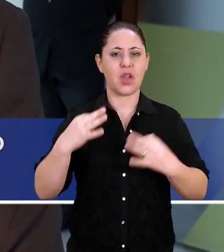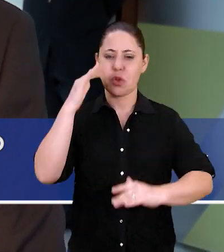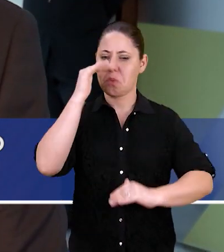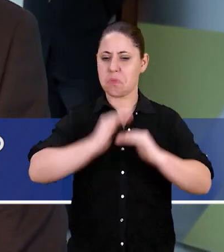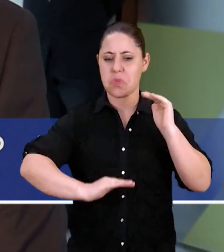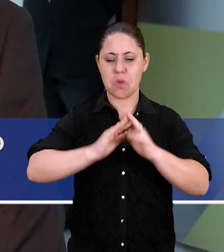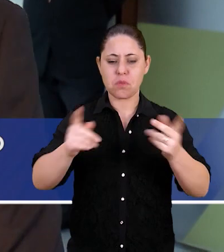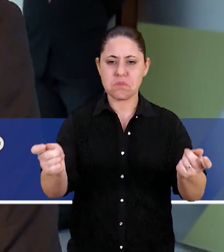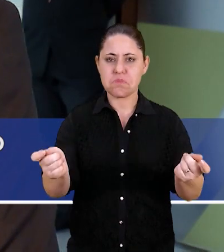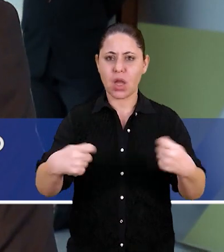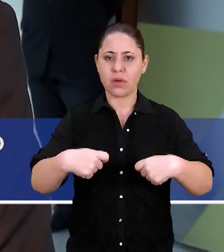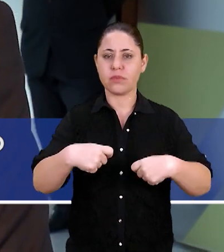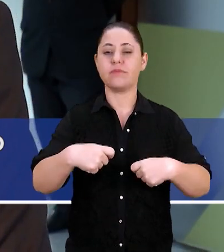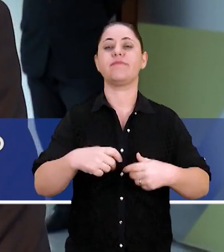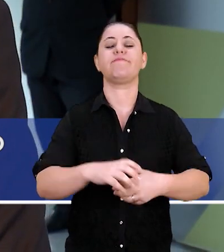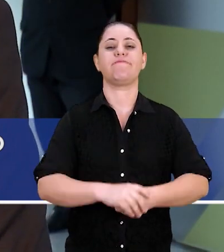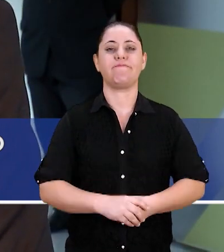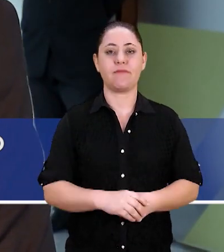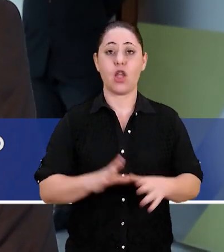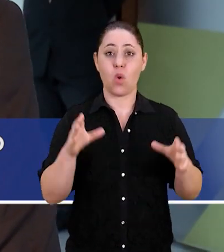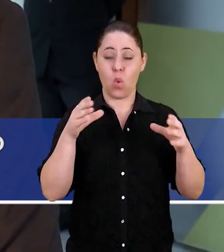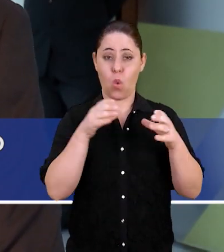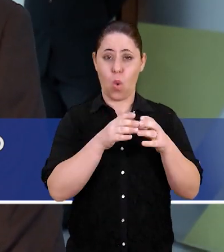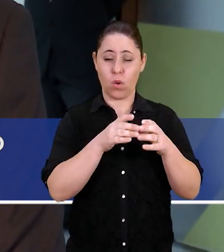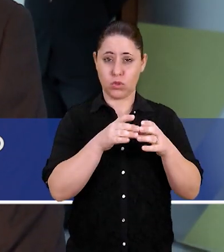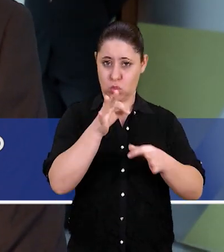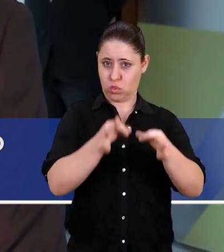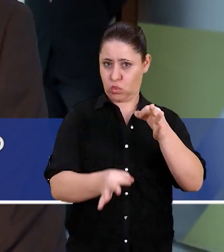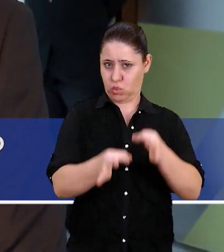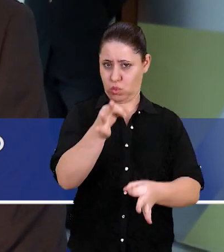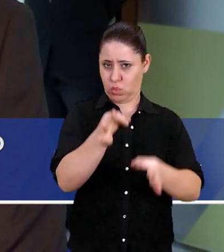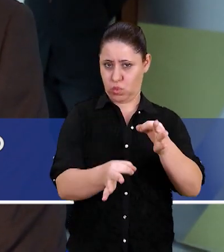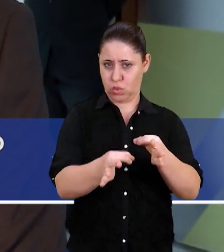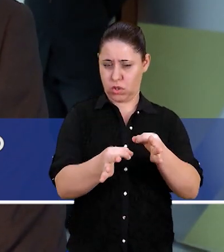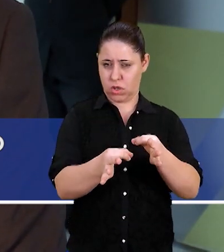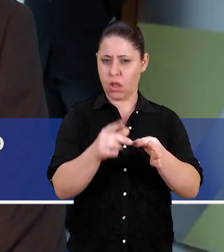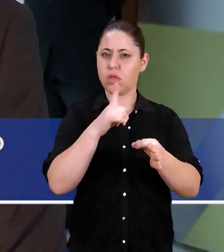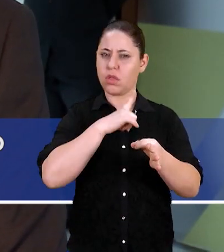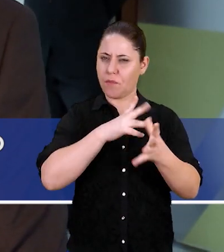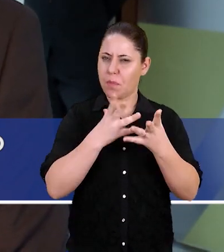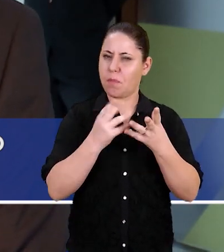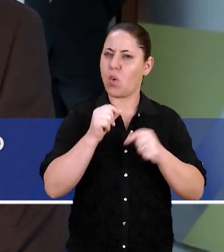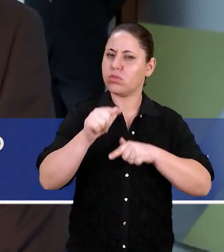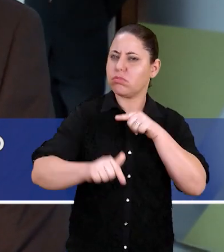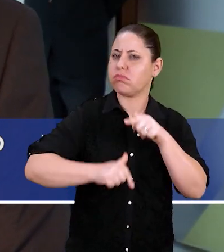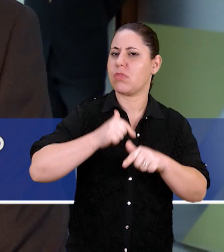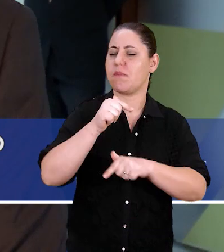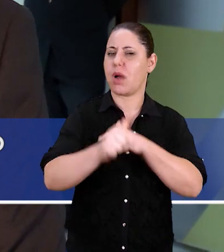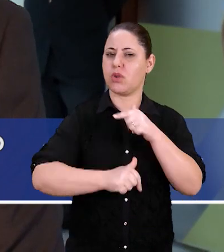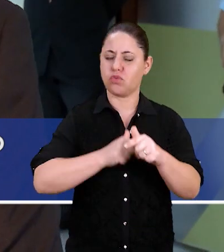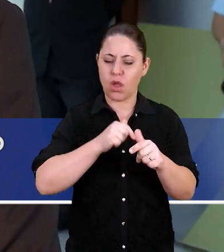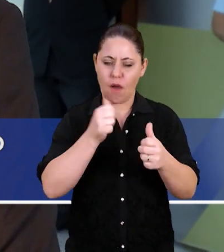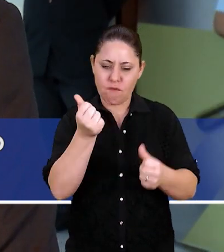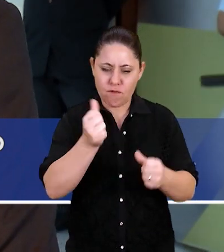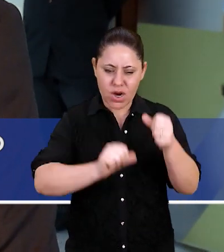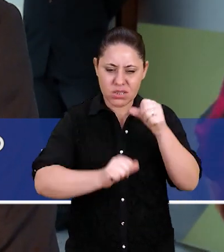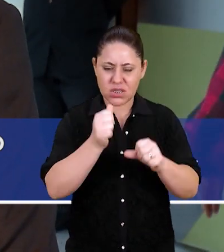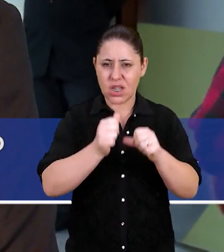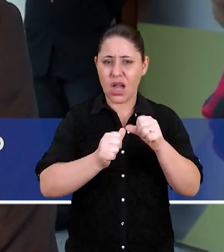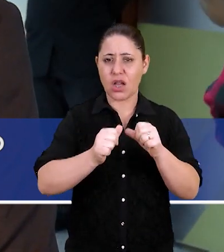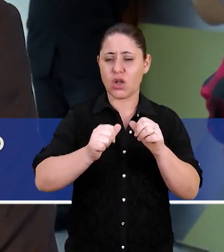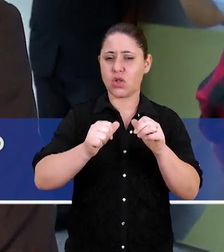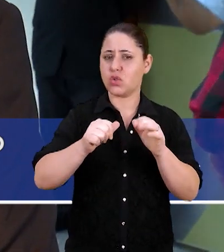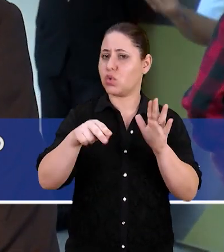muito competente, muito profissional. A comissão julgadora teve muito trabalho em dar as notas,